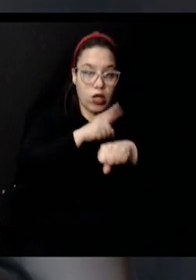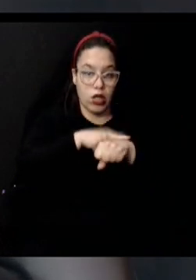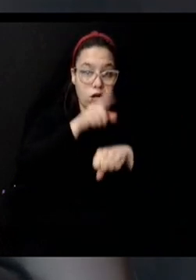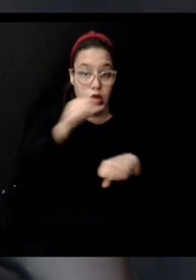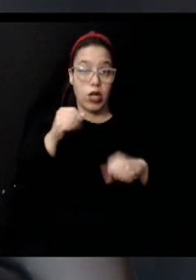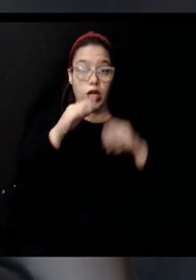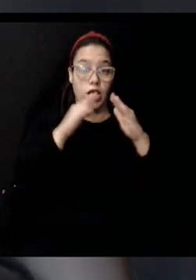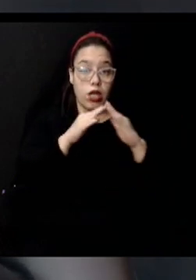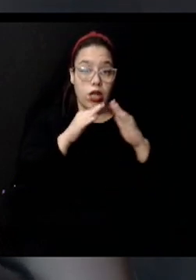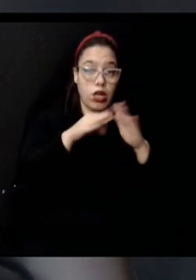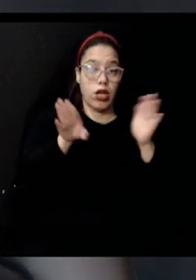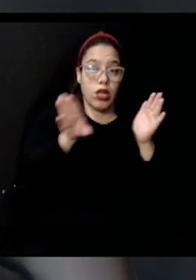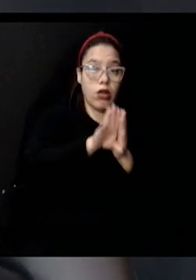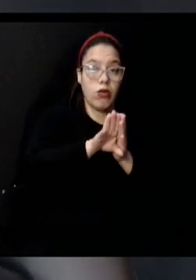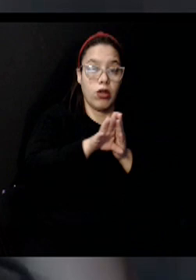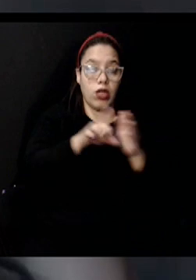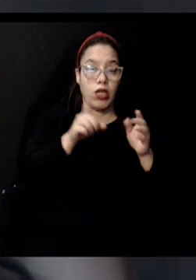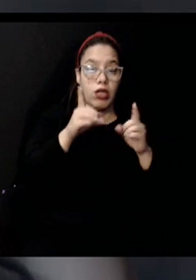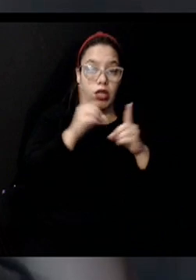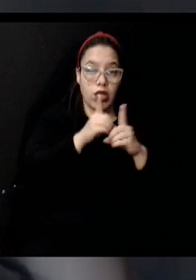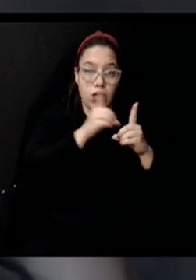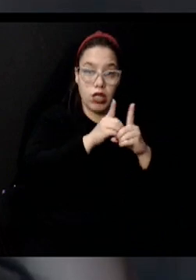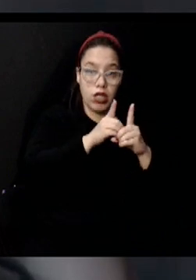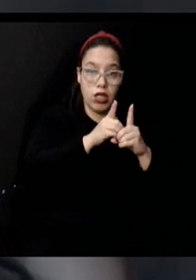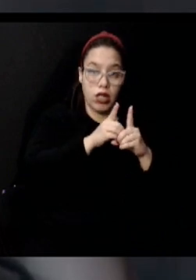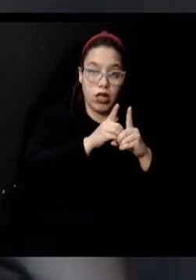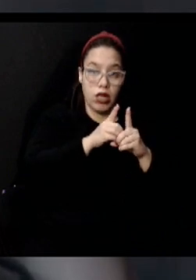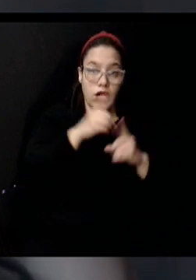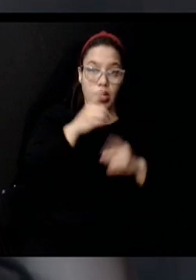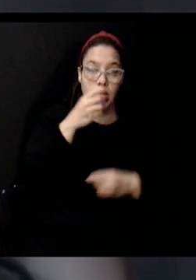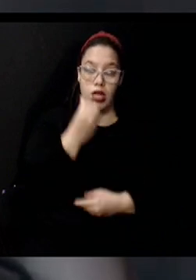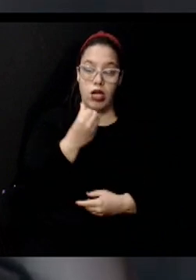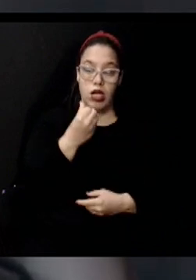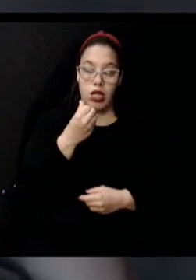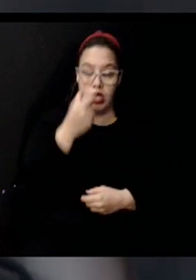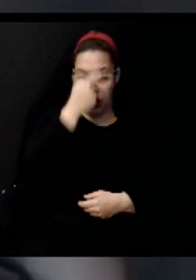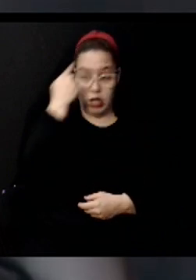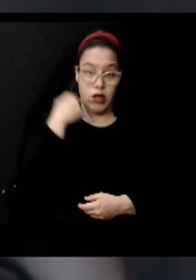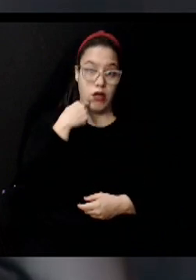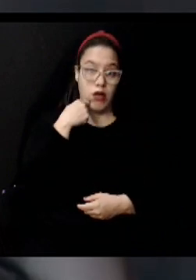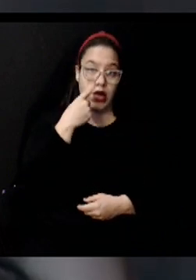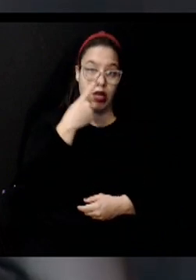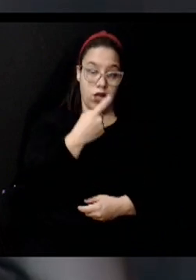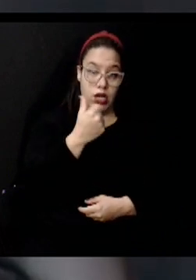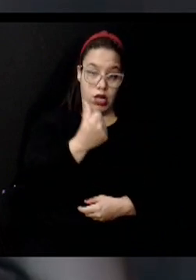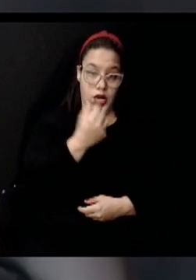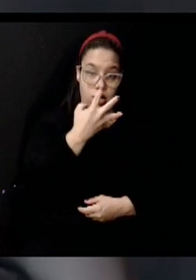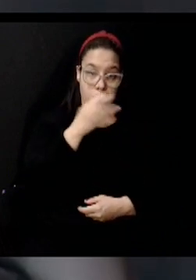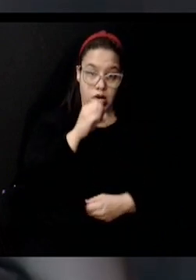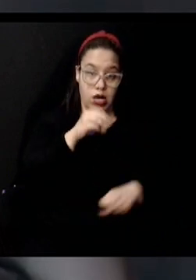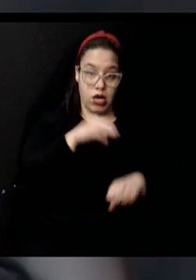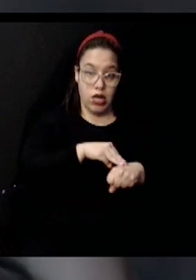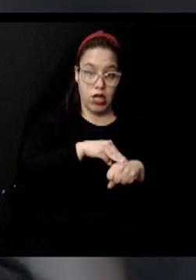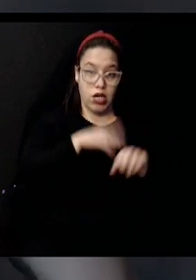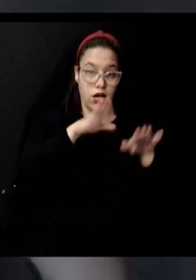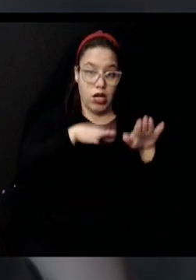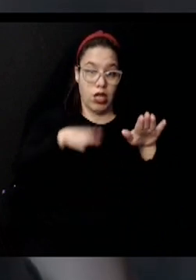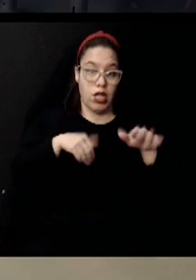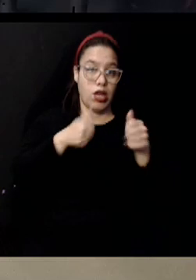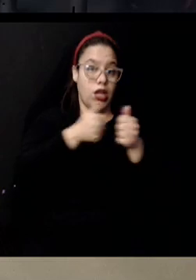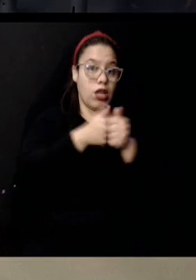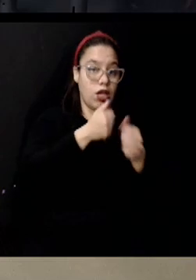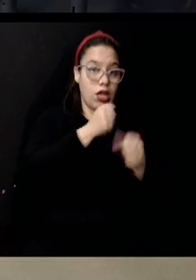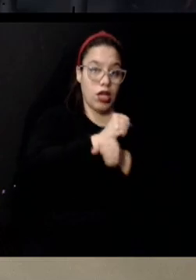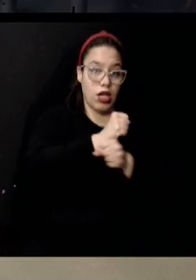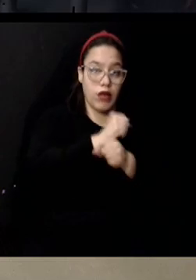chegar no consultório. Eu Uhum. tenho que sair 6h30, porque se eu sair 6h40, eu pego o Sim. trânsito parado. É, para eu vir Não para